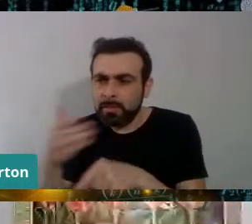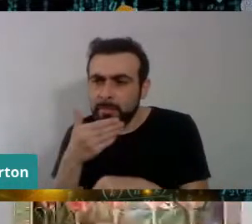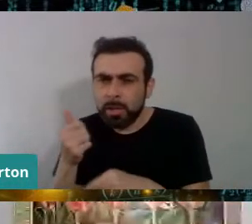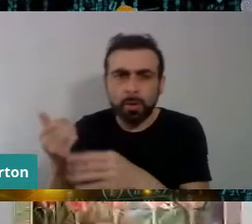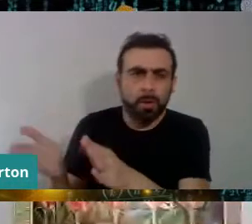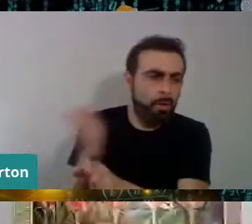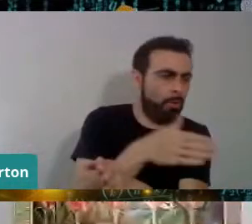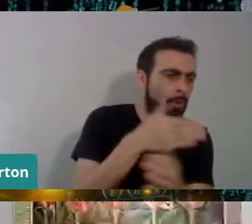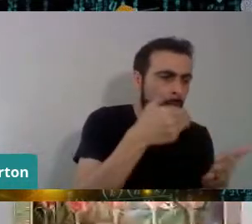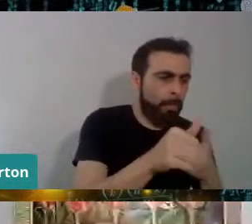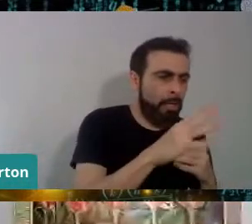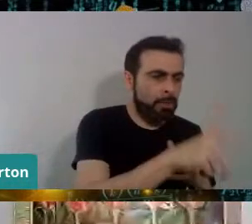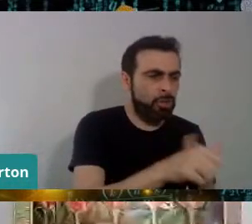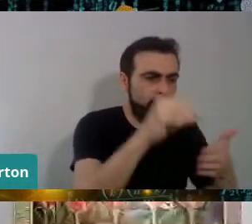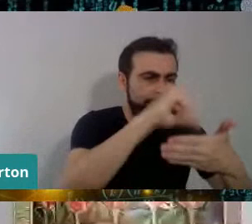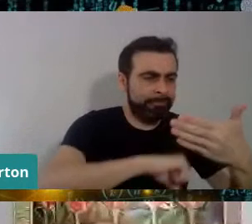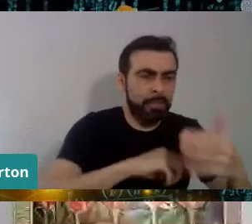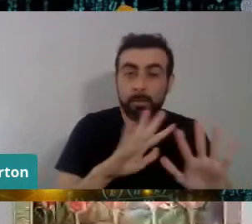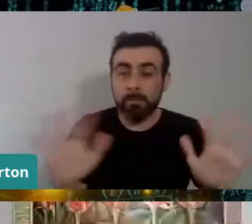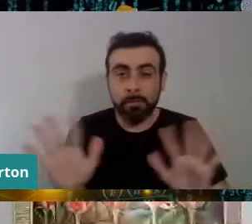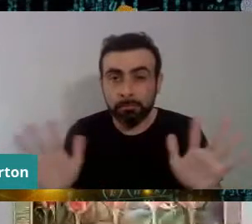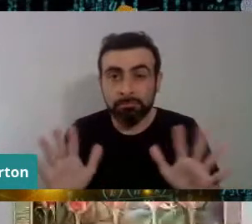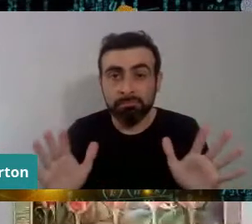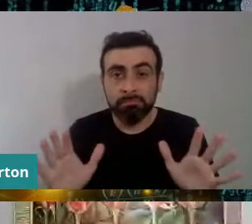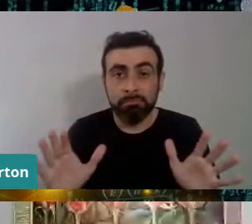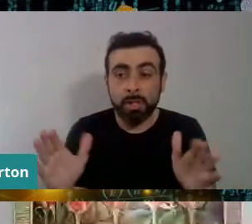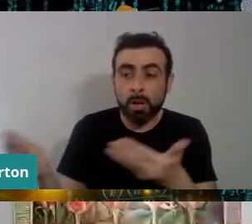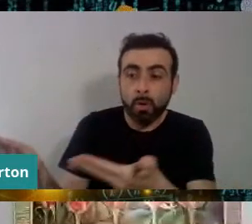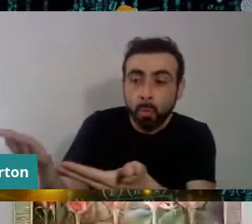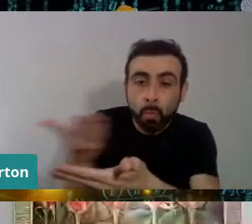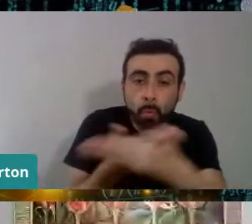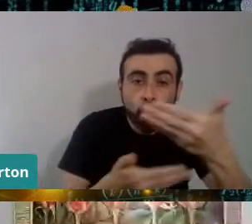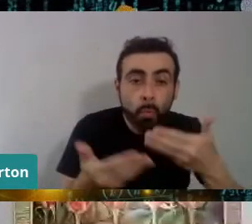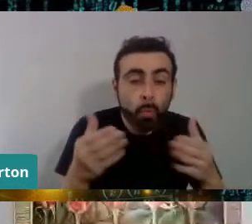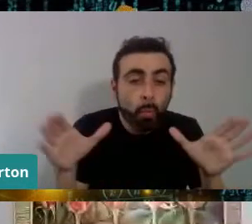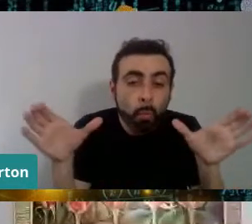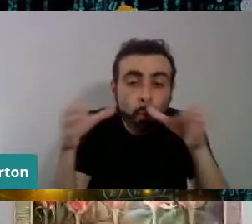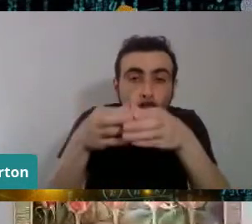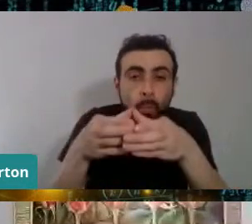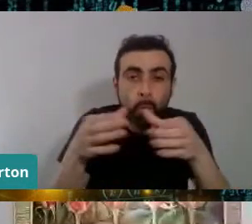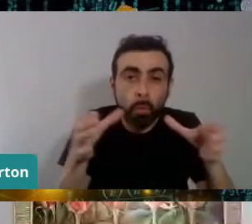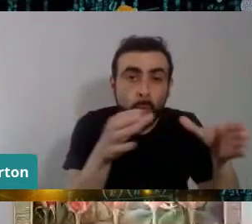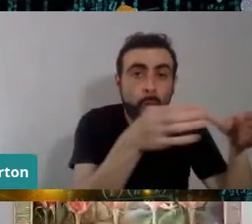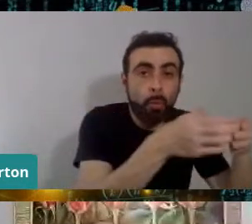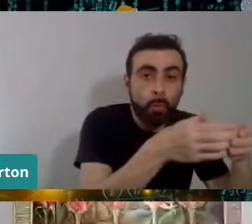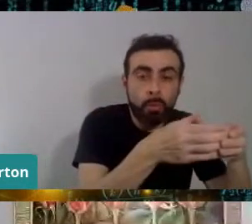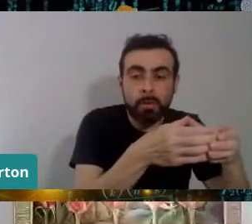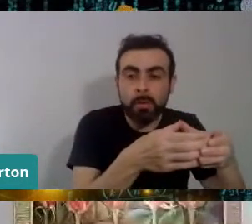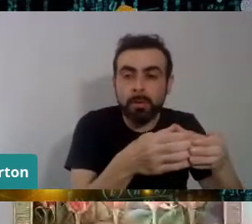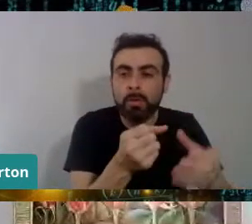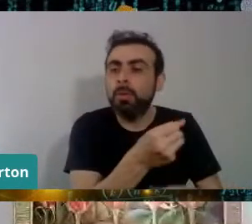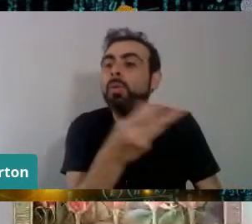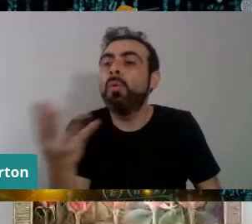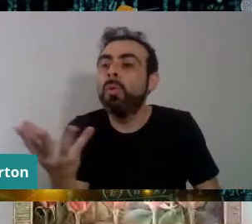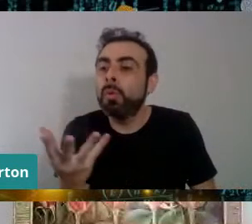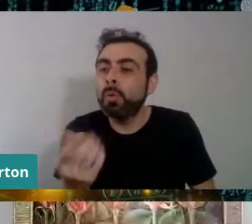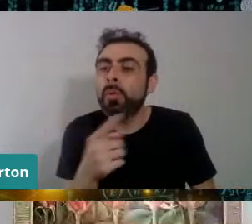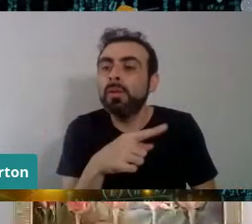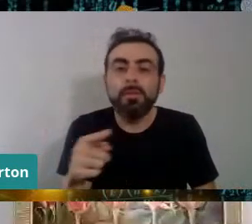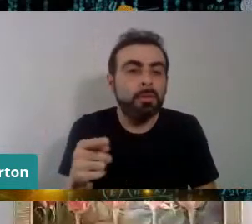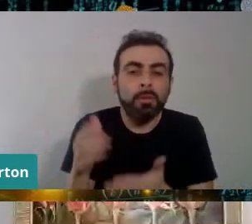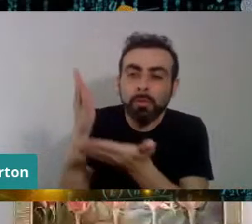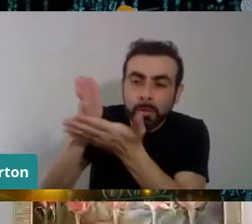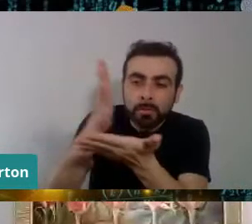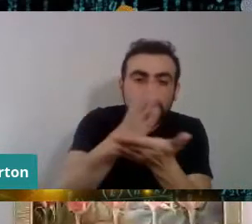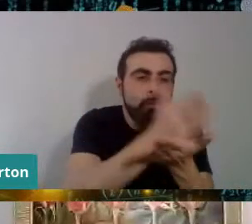tantas aulas, pega tantas. Não tinha isso entre nós. A gente dividia tudo. Ah, tem tantas aulas, nós estamos em 5. Tem que dividir essas aulas por